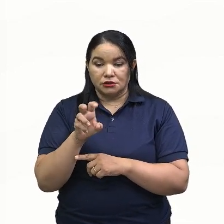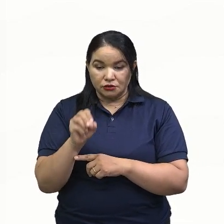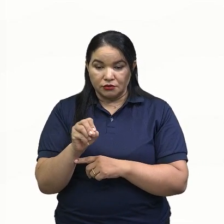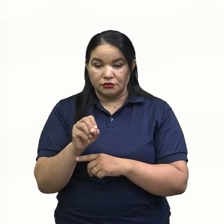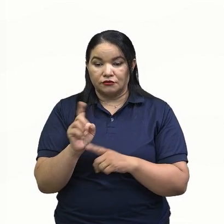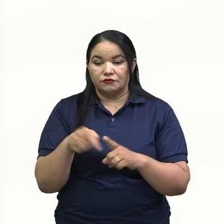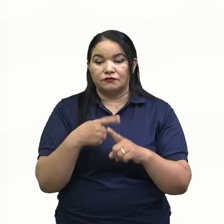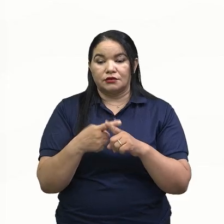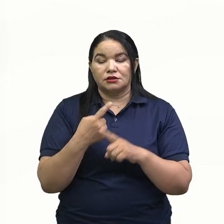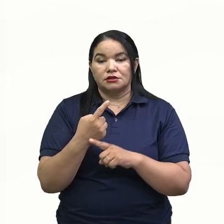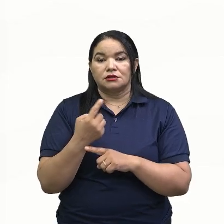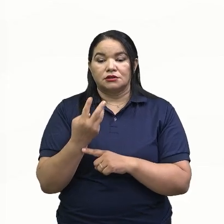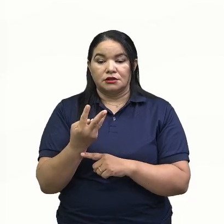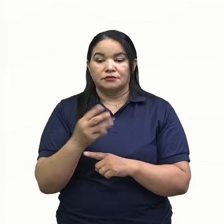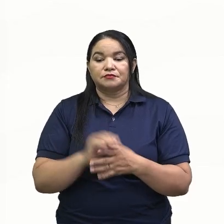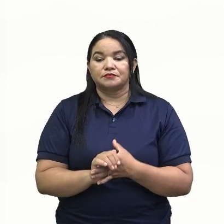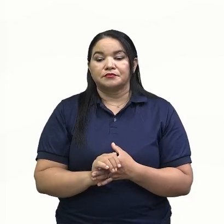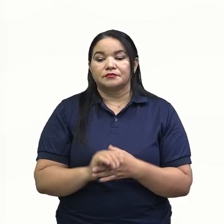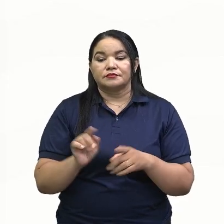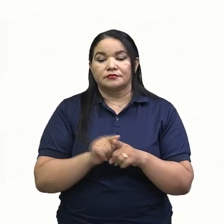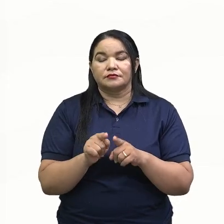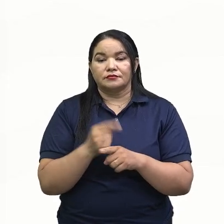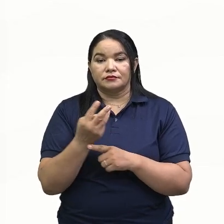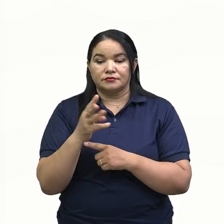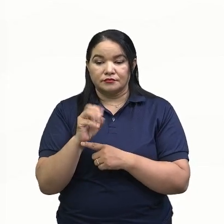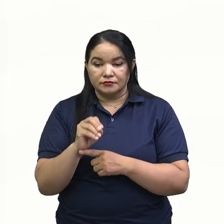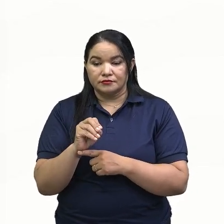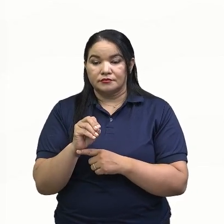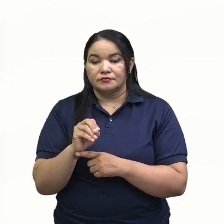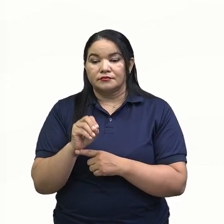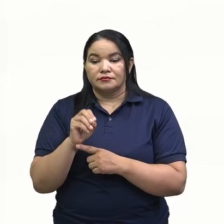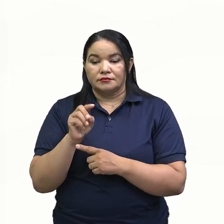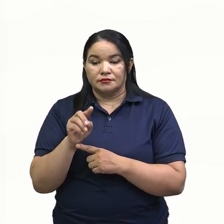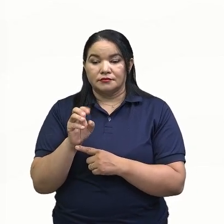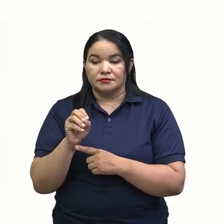5 vezes 30. E aí eu tenho 30